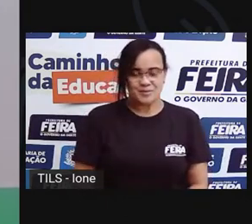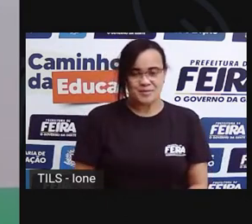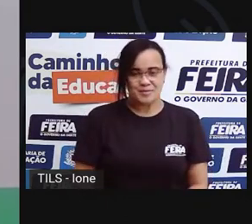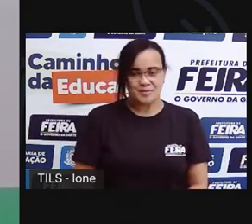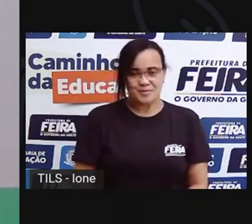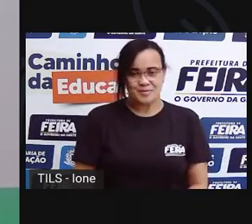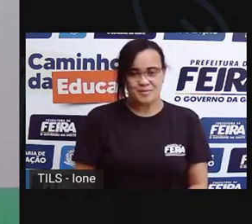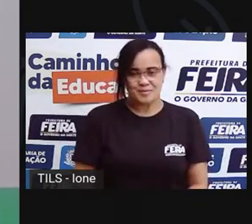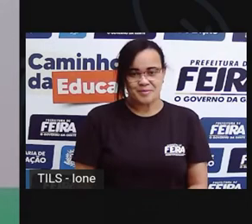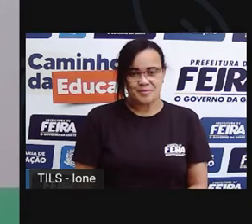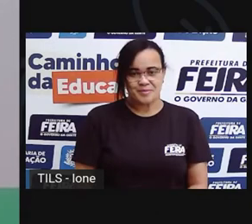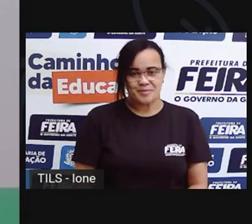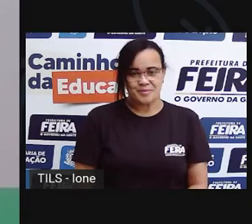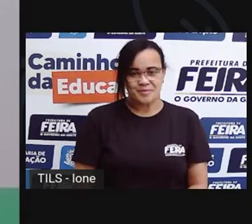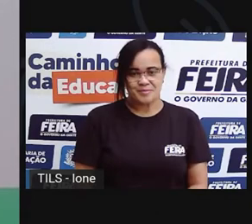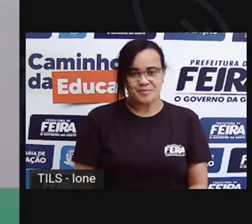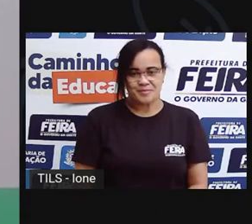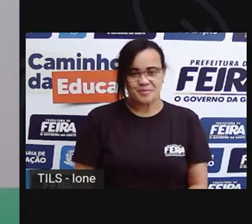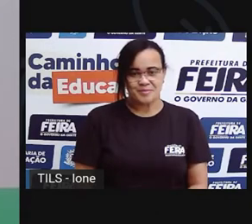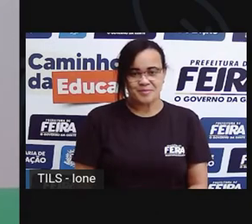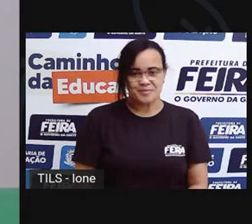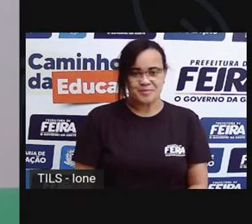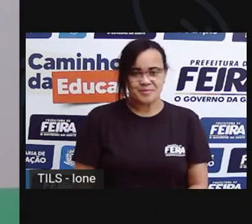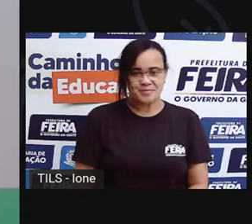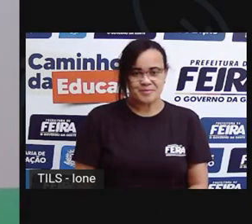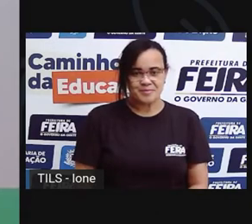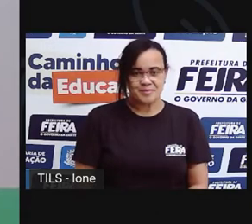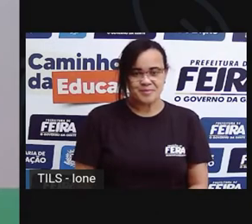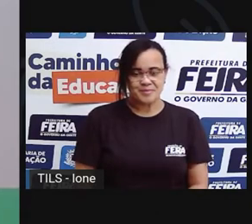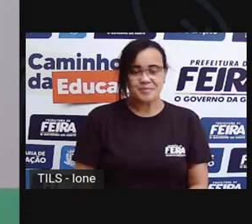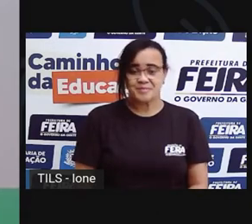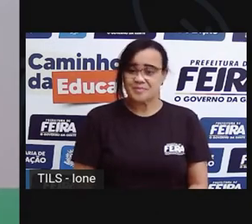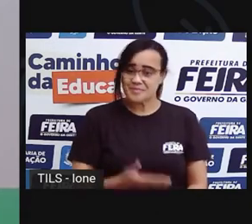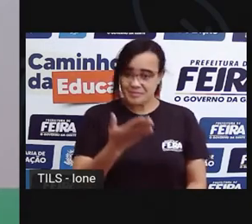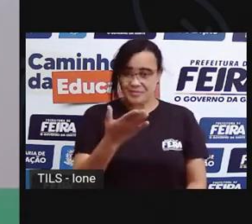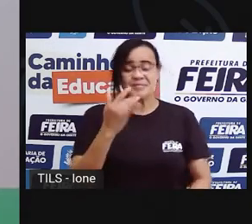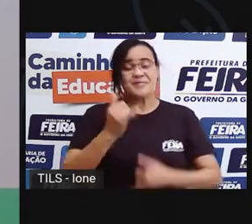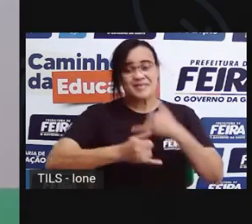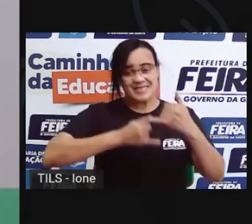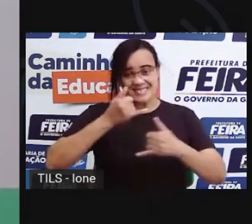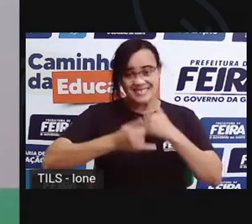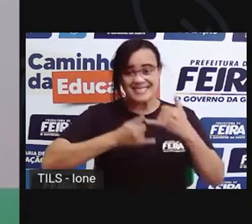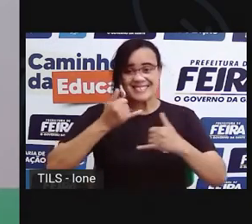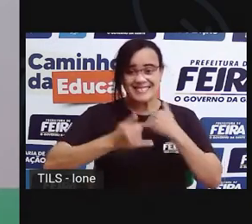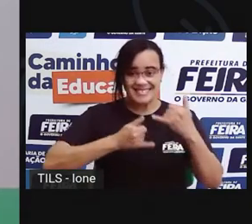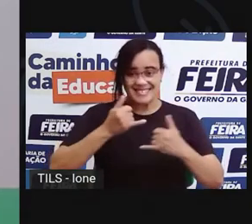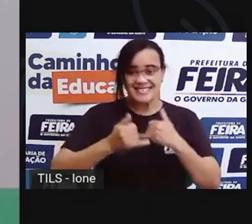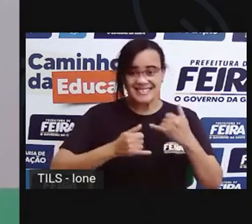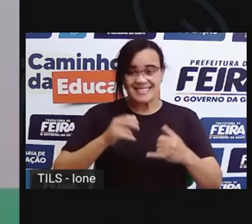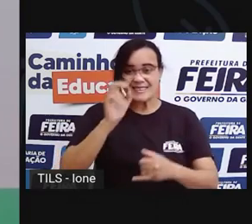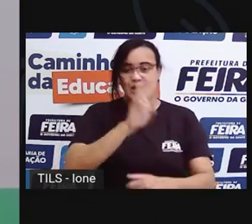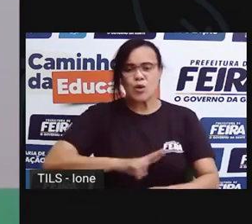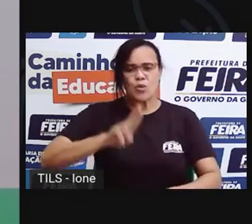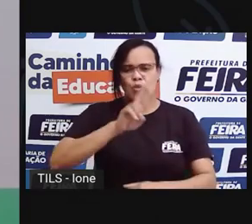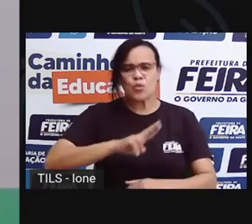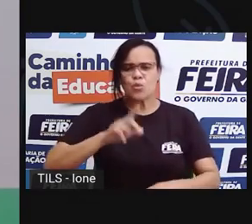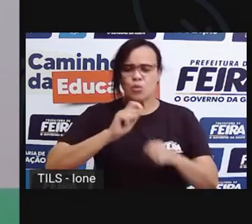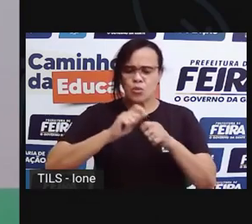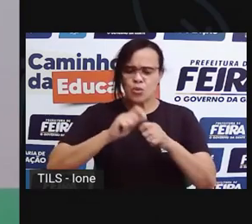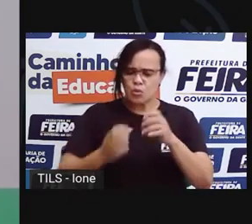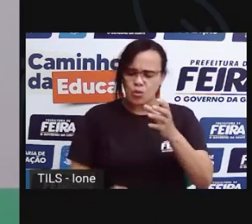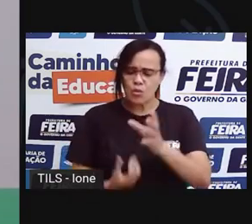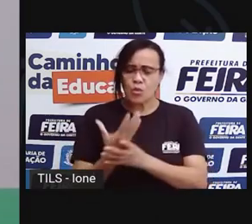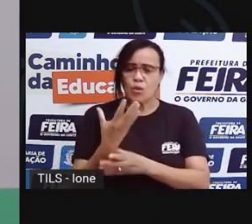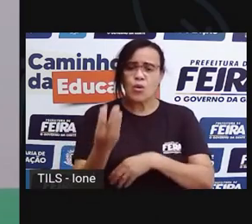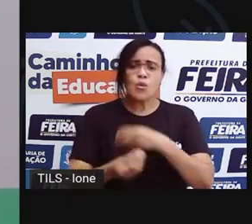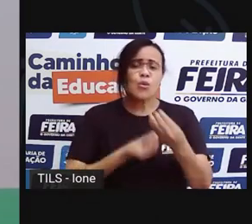A prova não consegue mostrar para vocês e fazer. Mas é isso, olha só. A prova usou a embalagem da lasanha e a gente só